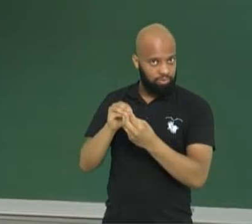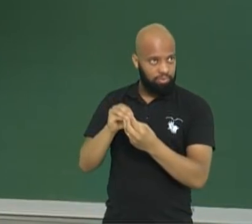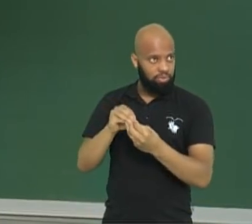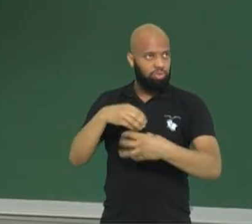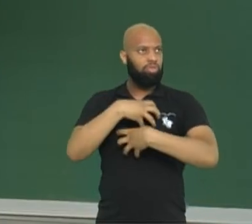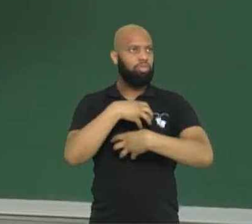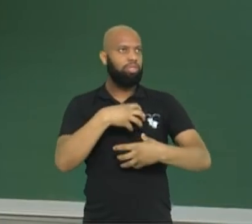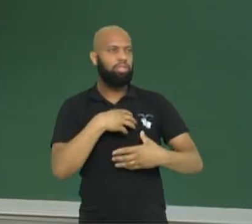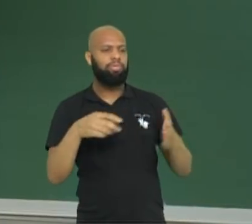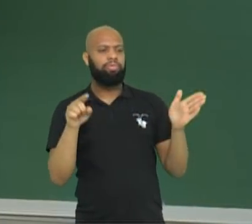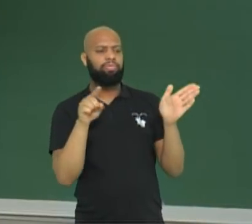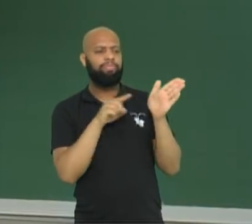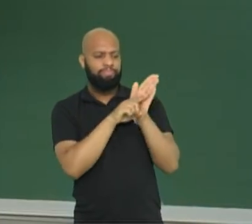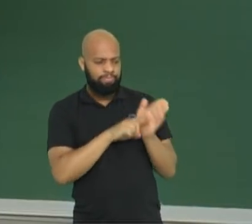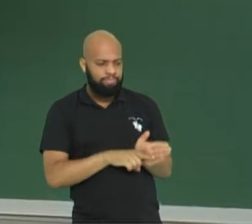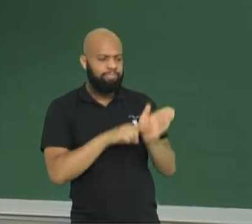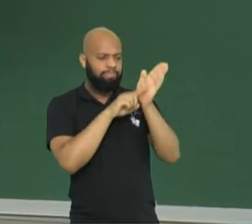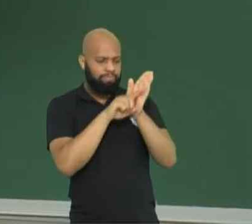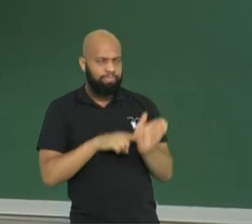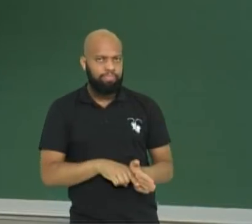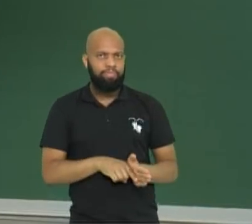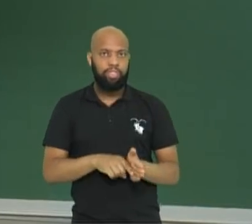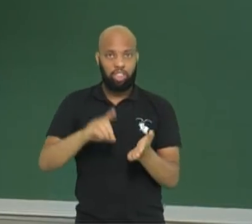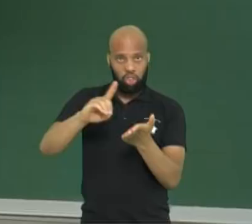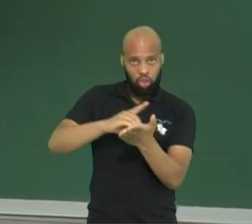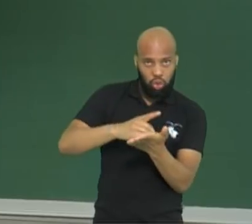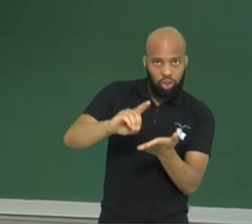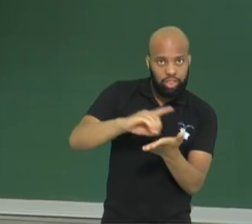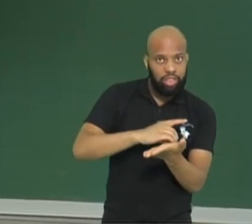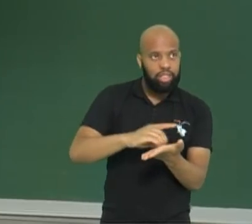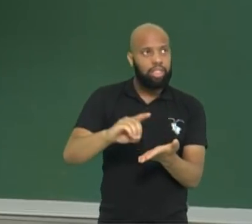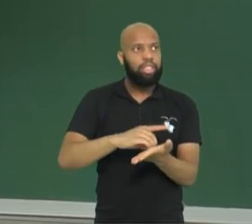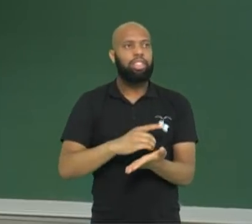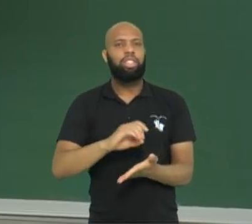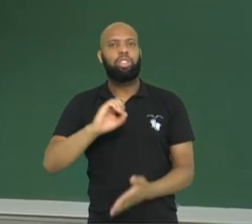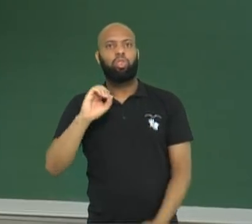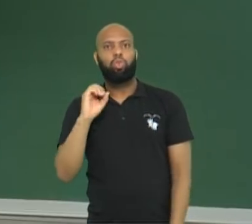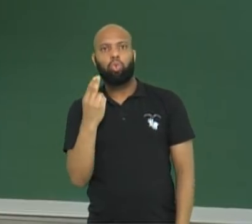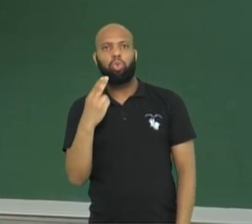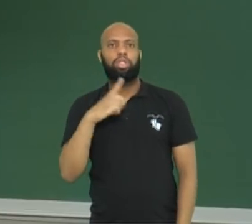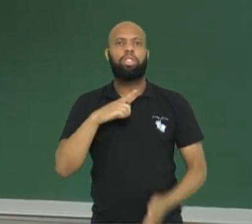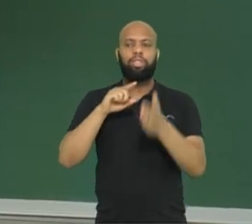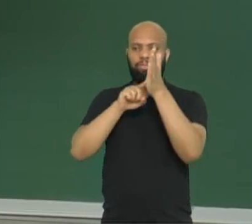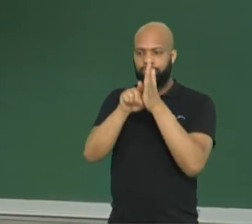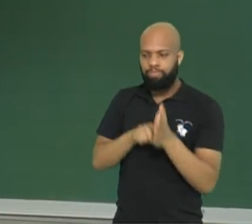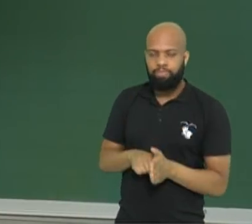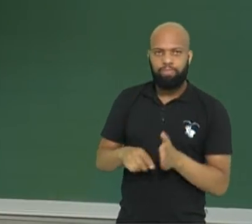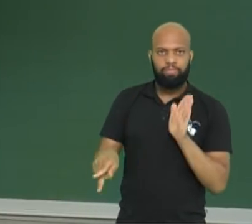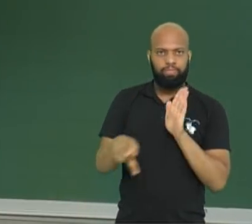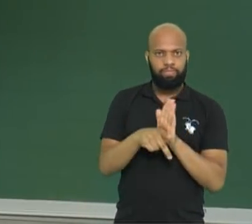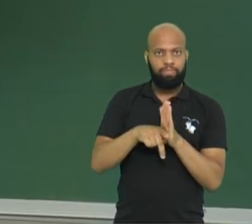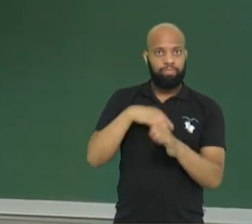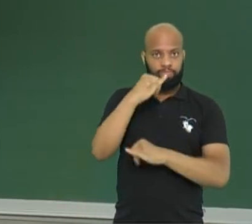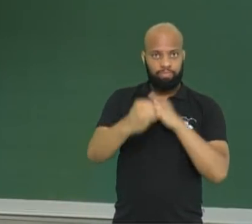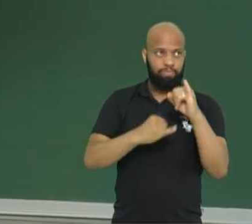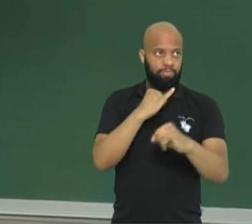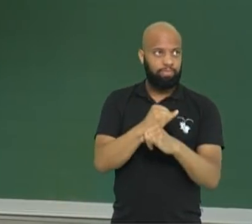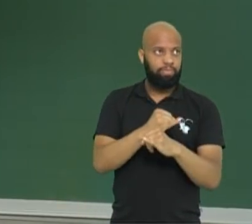uma consulta, né, uma pesquisa, ou no dicionário, ou lá num buscador da internet, né? Então,